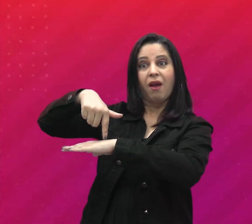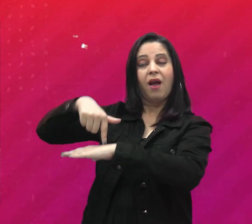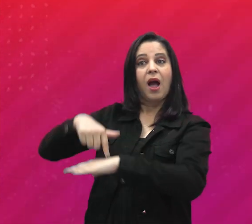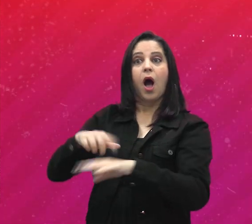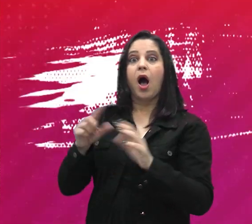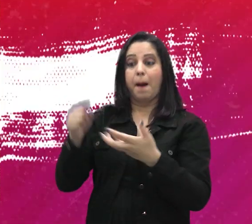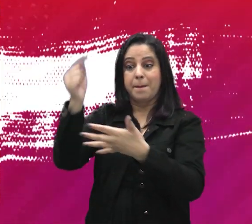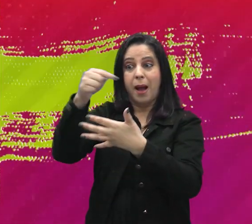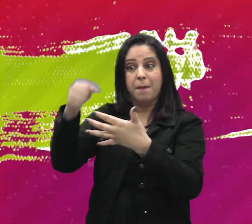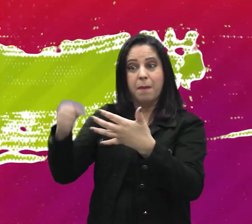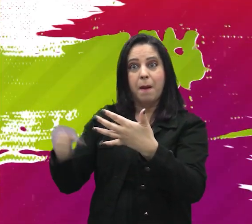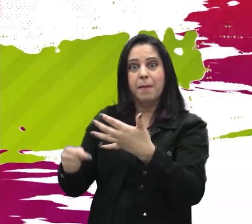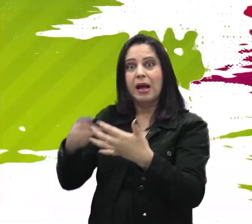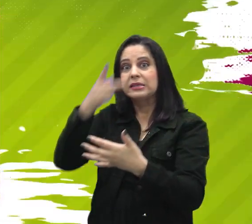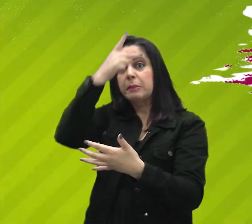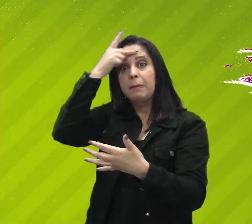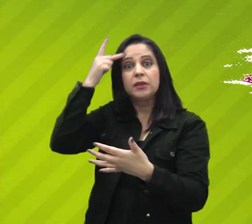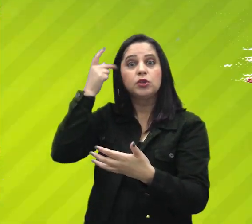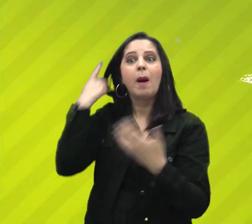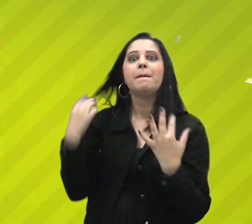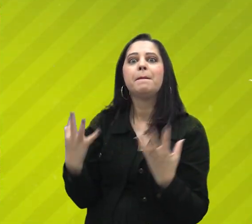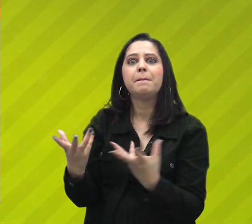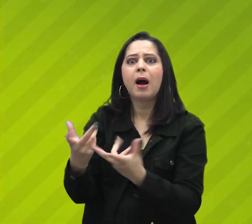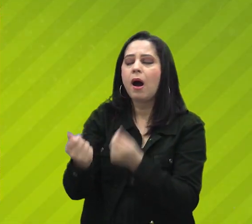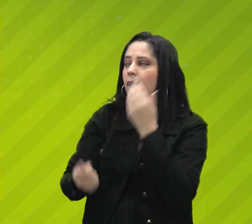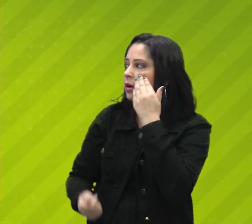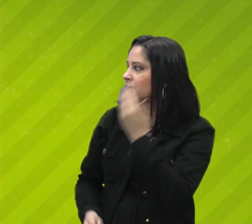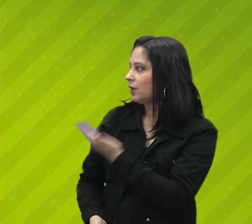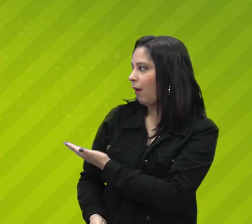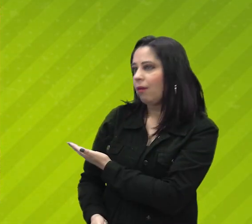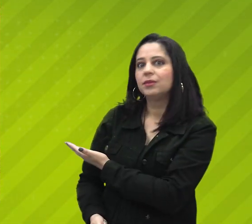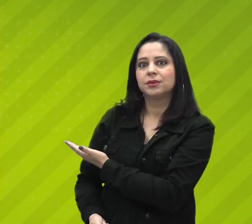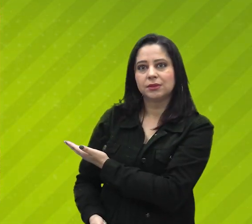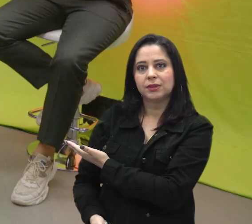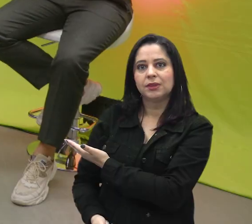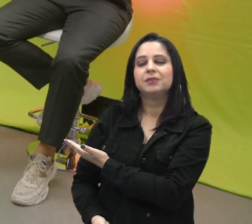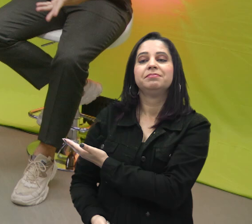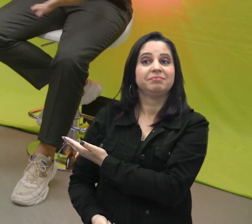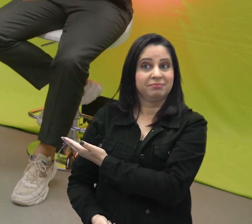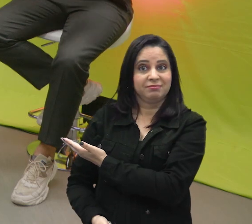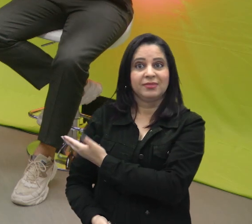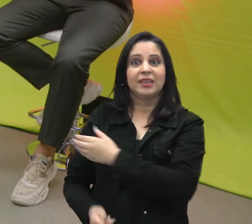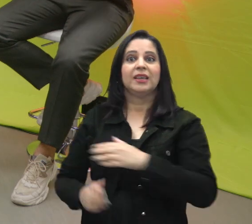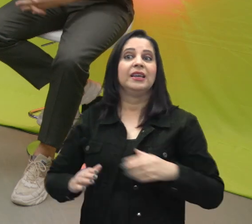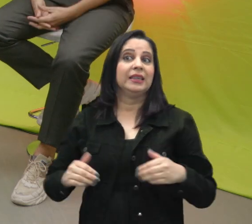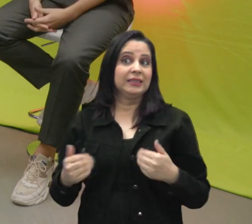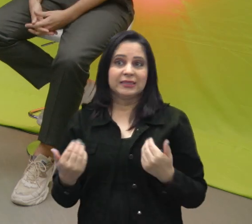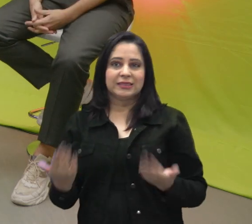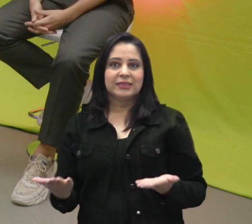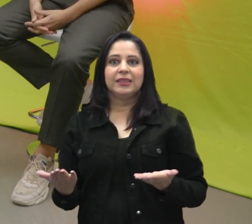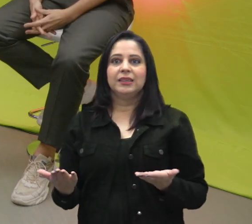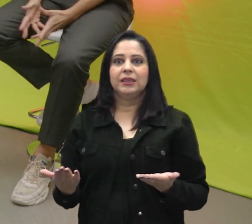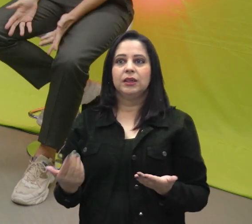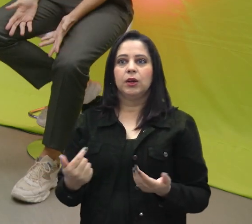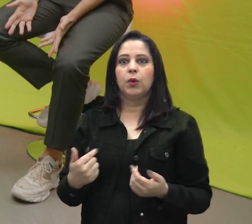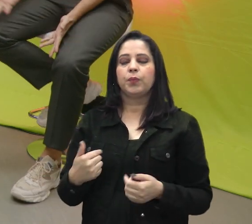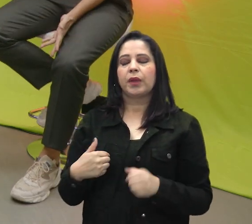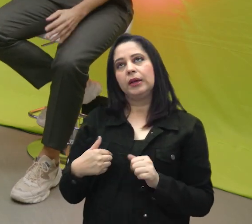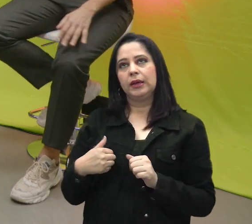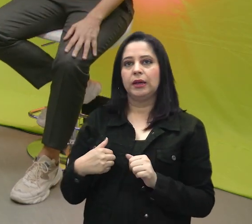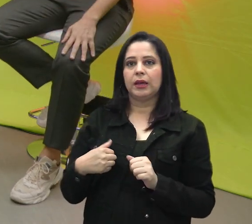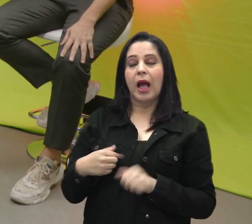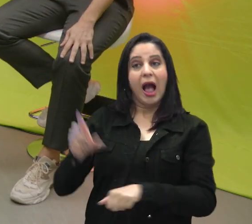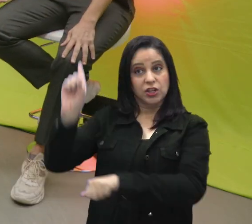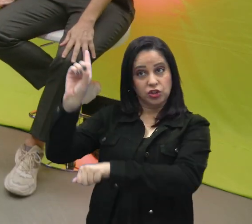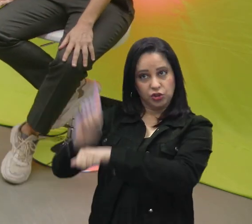galera incrível do humor, assim, Olha sabe? o elenco. Marcelo Mansfield, uma galera incrível. Renata Brás, enfim. E eu fui